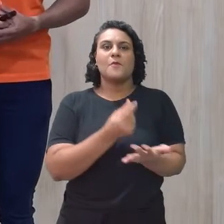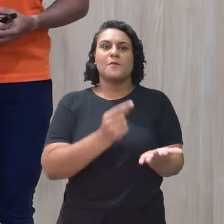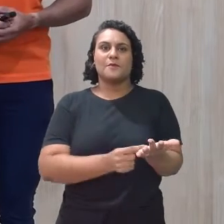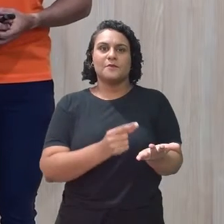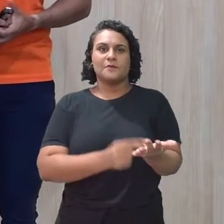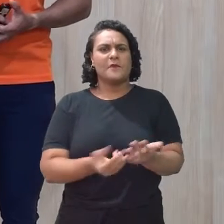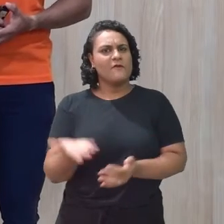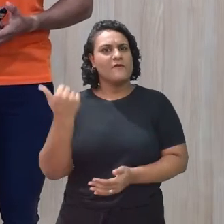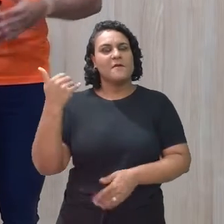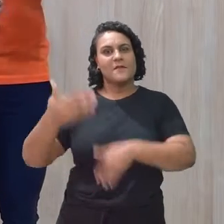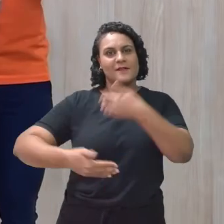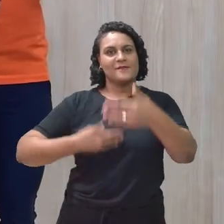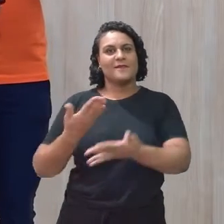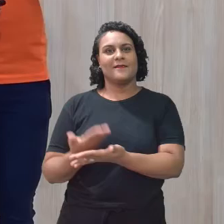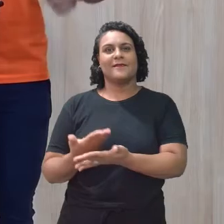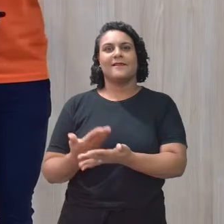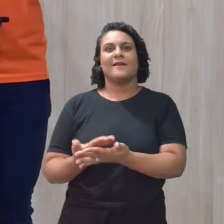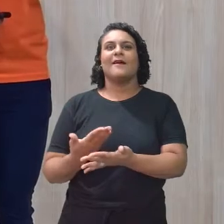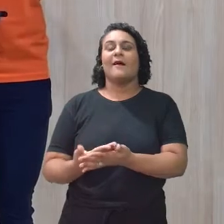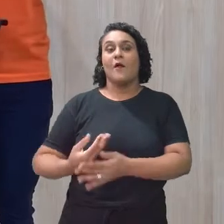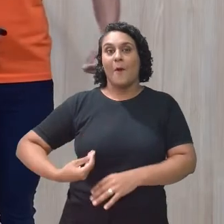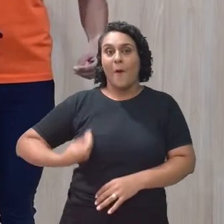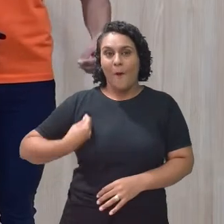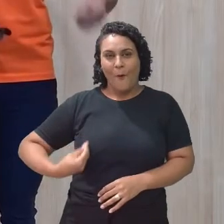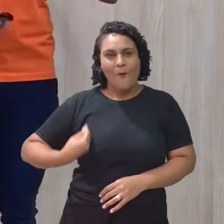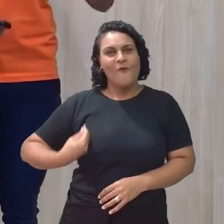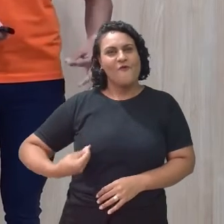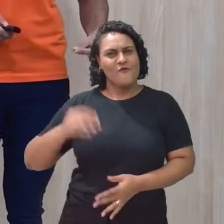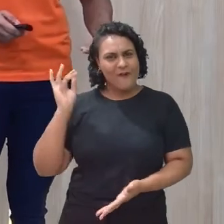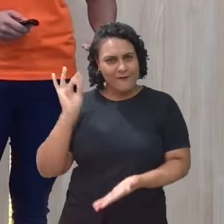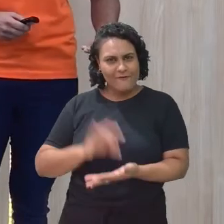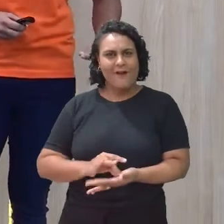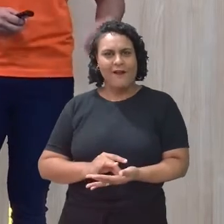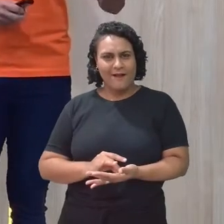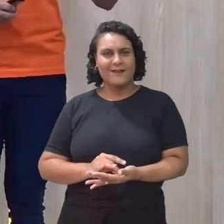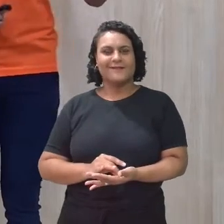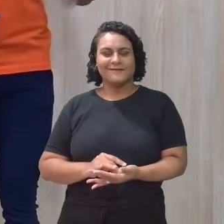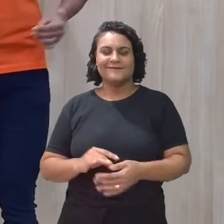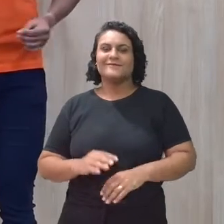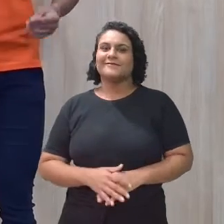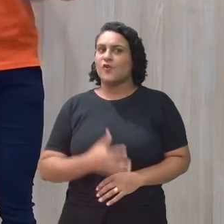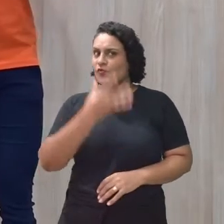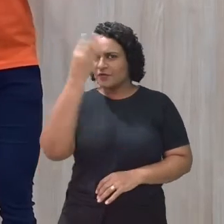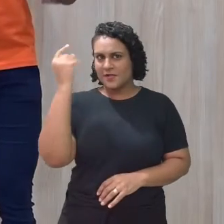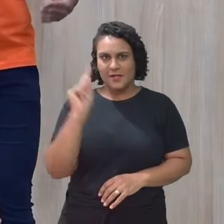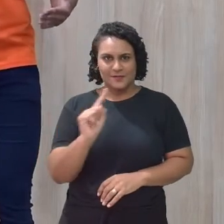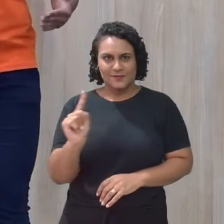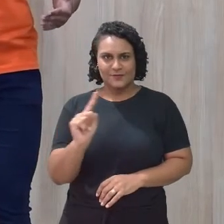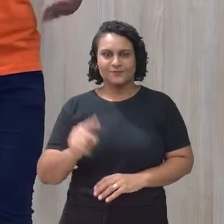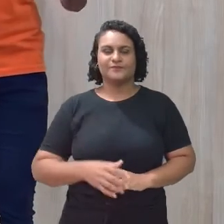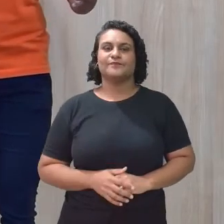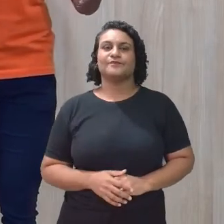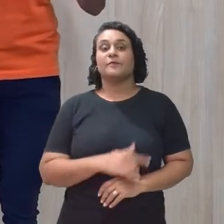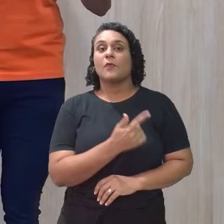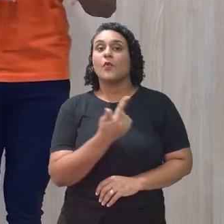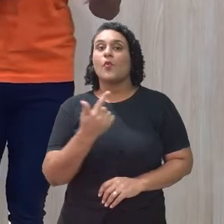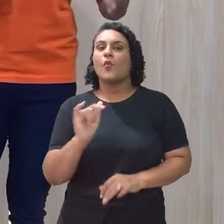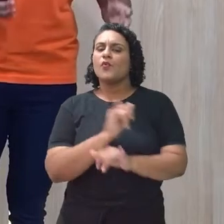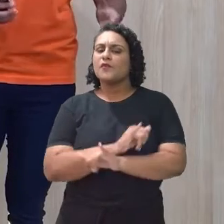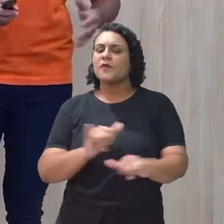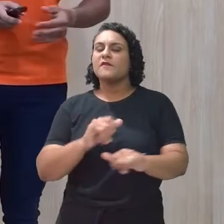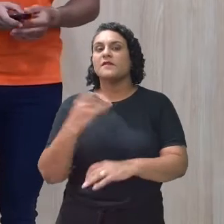e vem participar da aula com a gente ao vivaço, tá bom? Não se esqueça, por favor. Outro recadinho